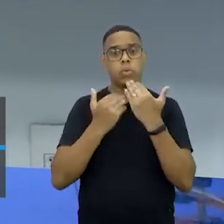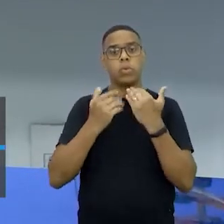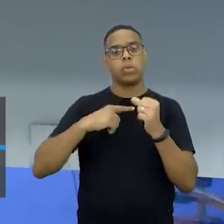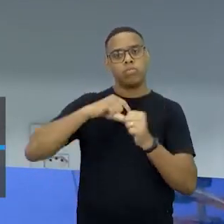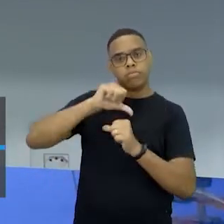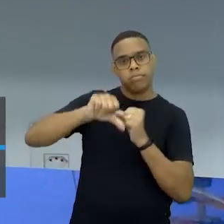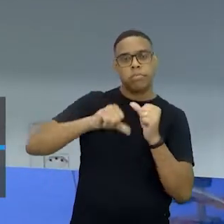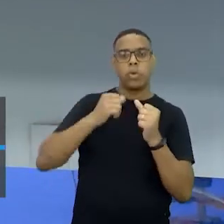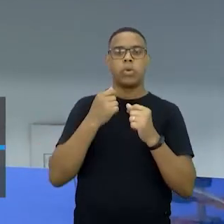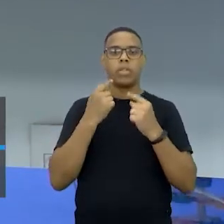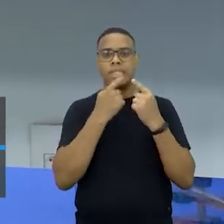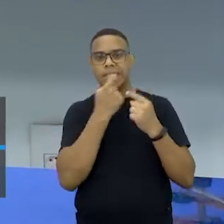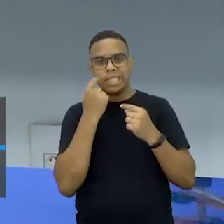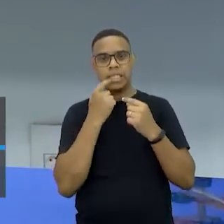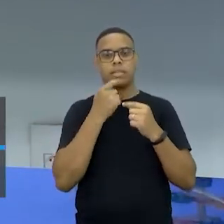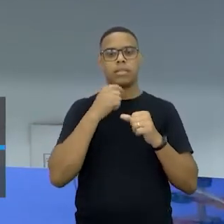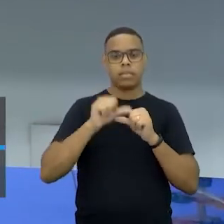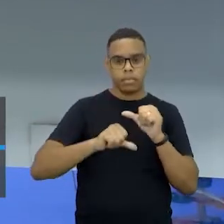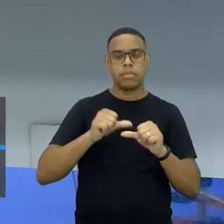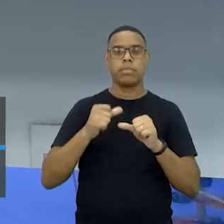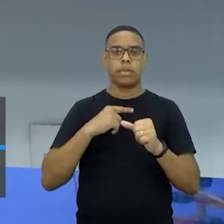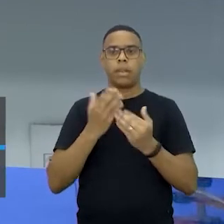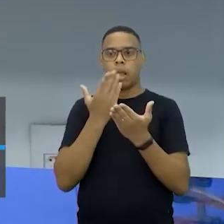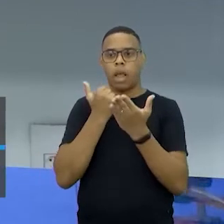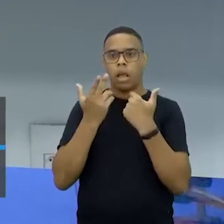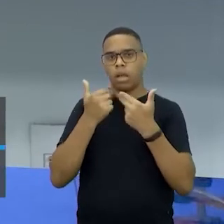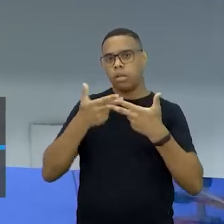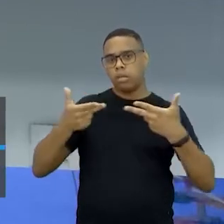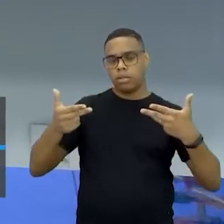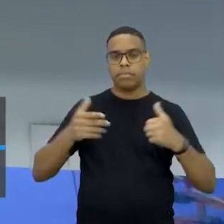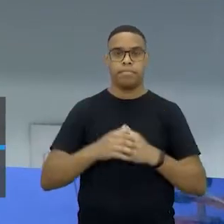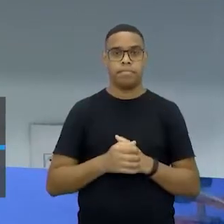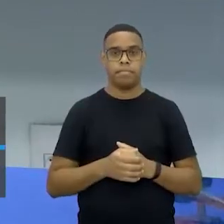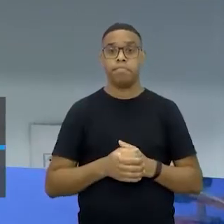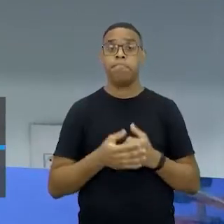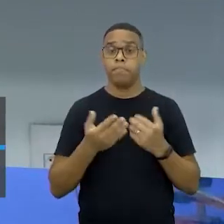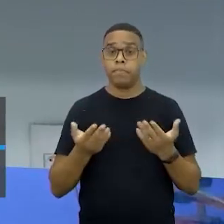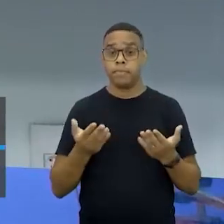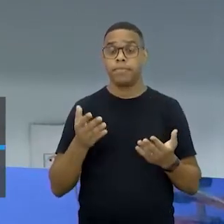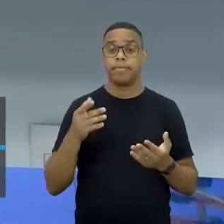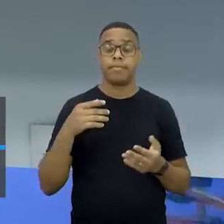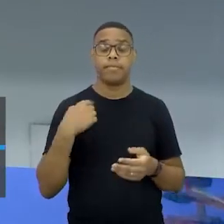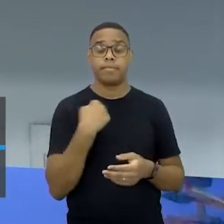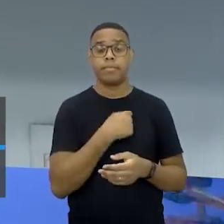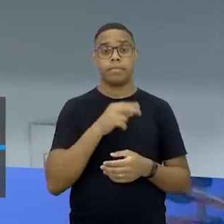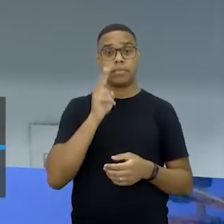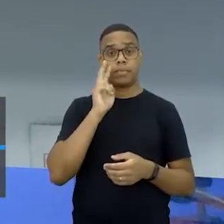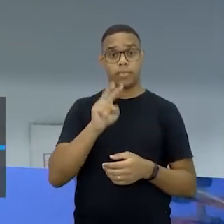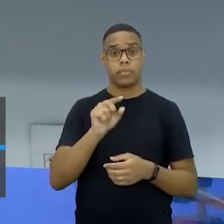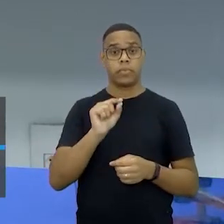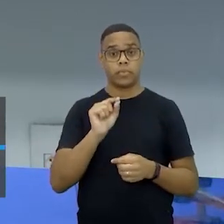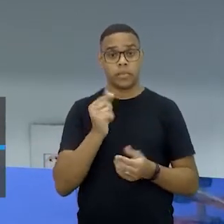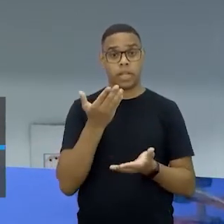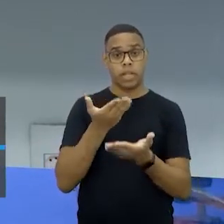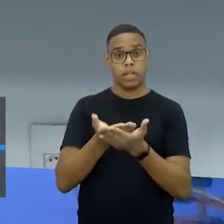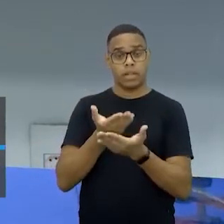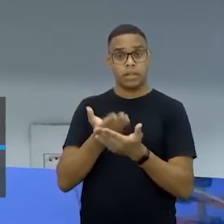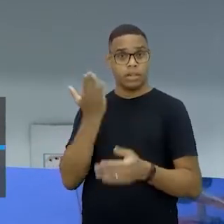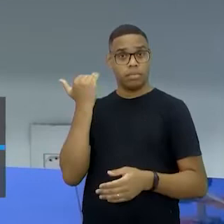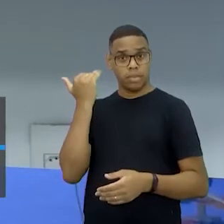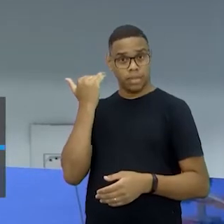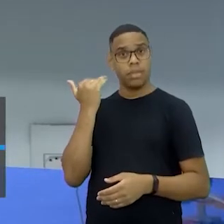também as modificações e a evolução aí da alimentação então isso a gente viu né nas nossas últimas